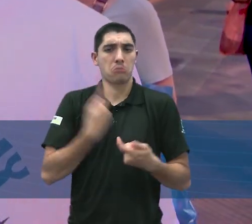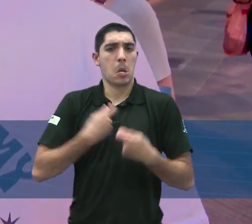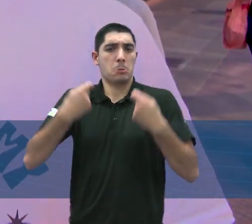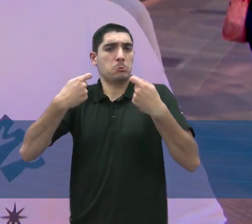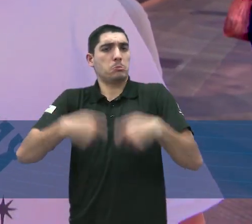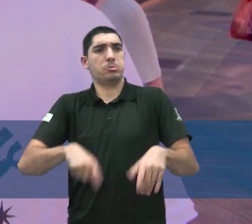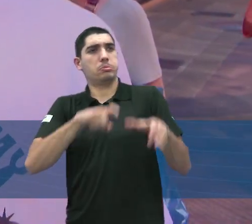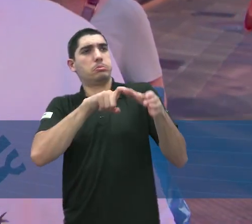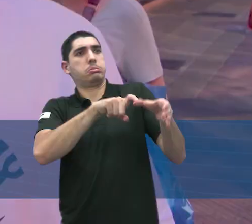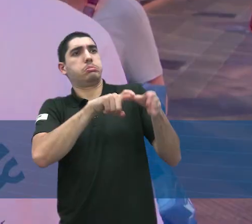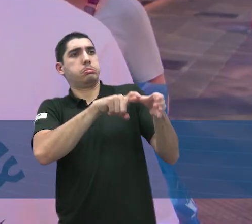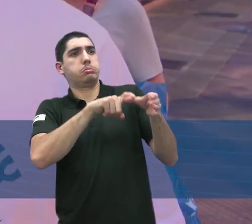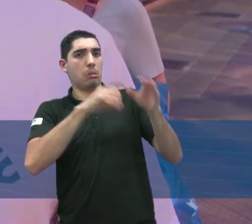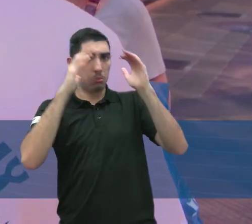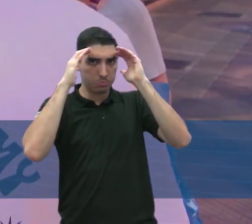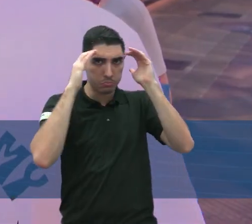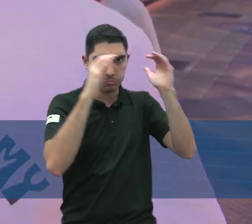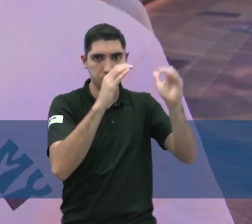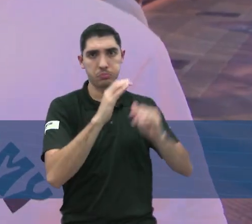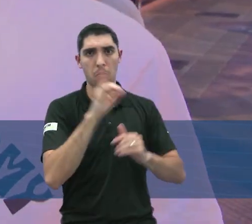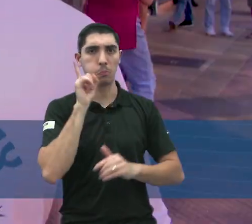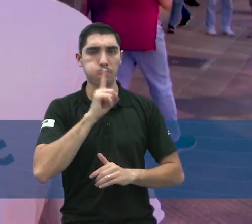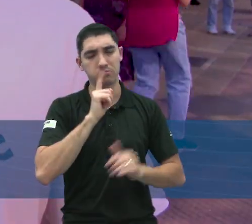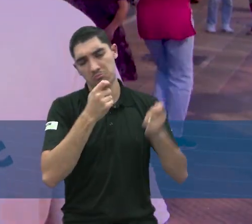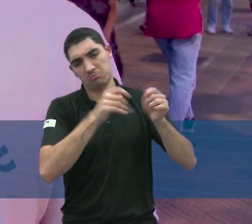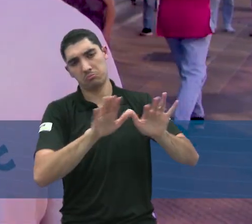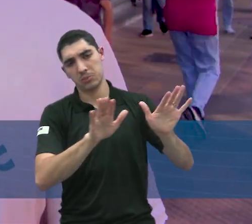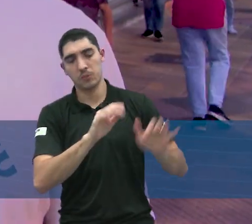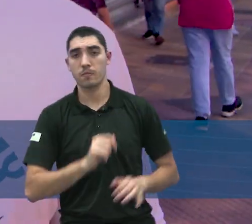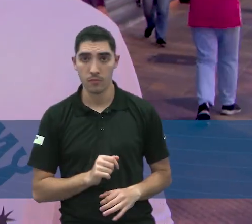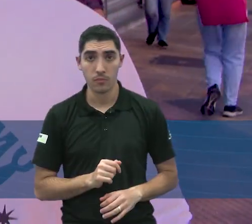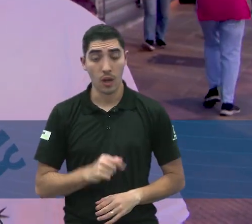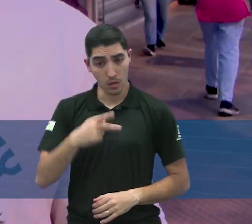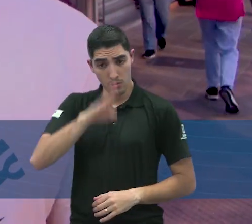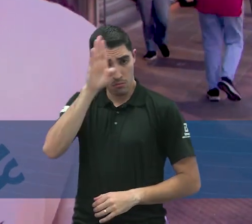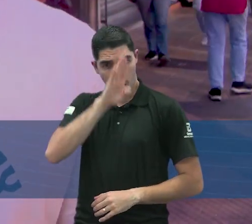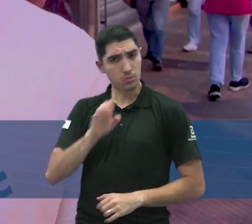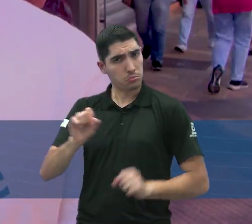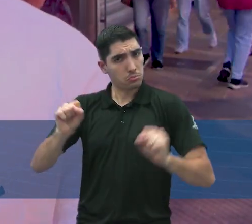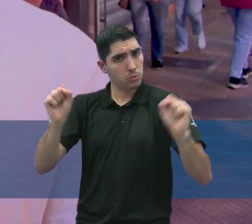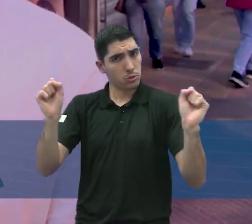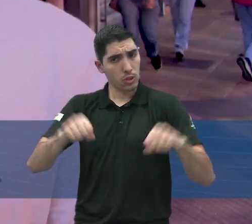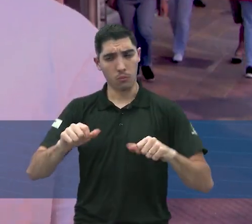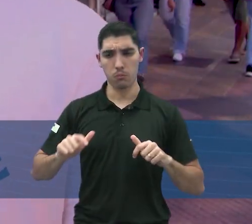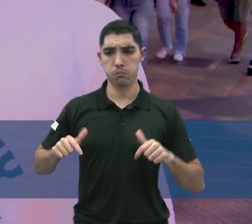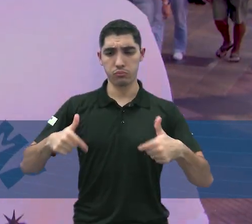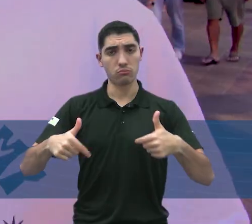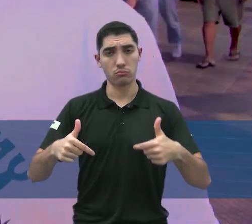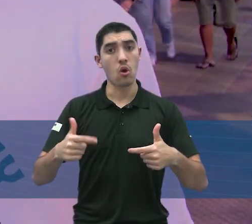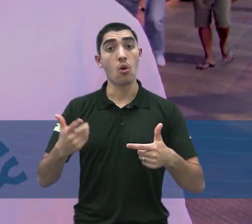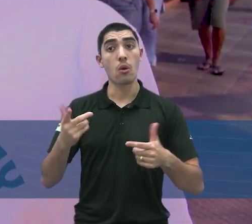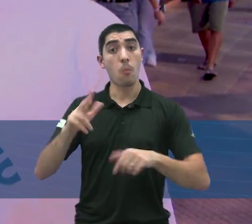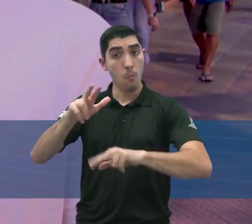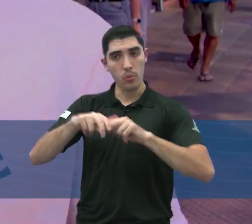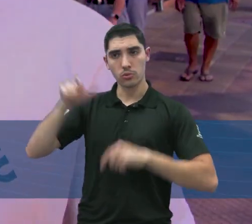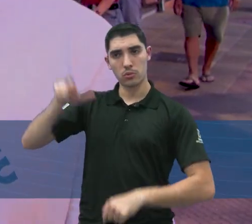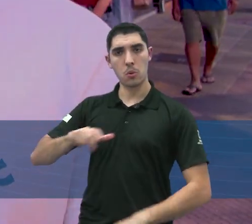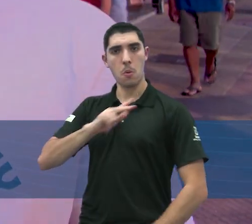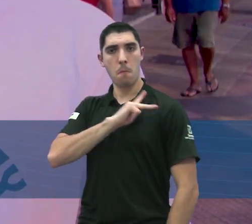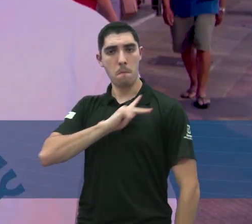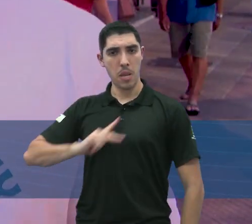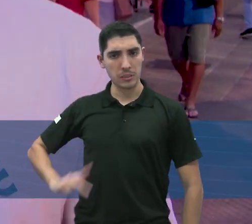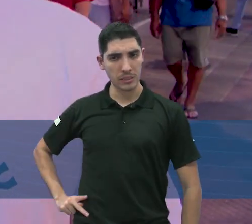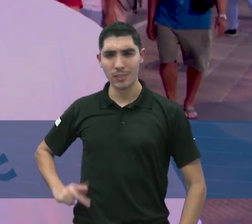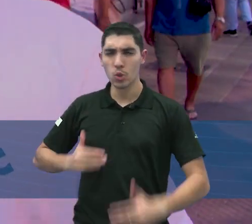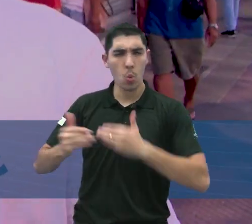então a gente não precisa obedecer 100% do que eles falam. O Brasil tem uma grande voz, não é à toa que todo lugar que o nosso presidente vai, seja qual